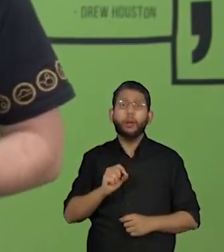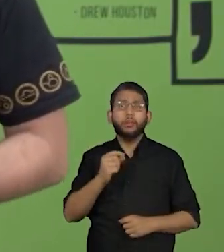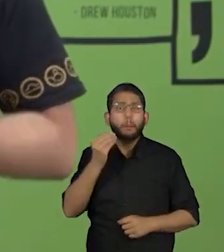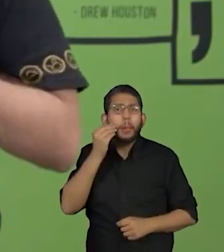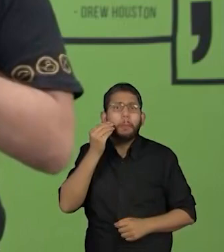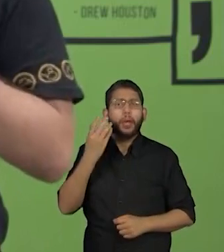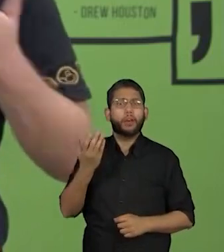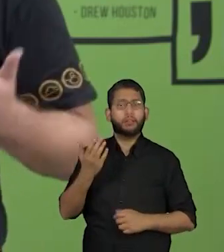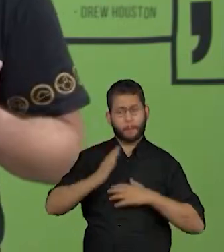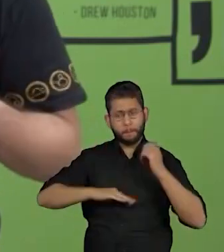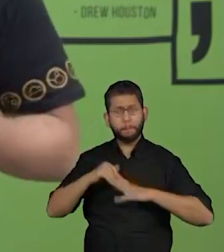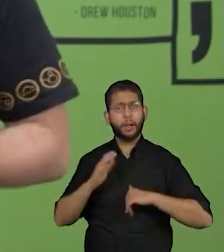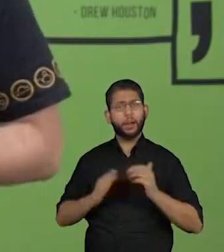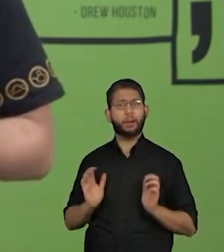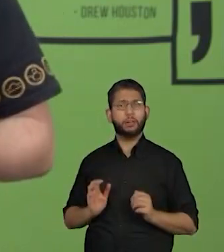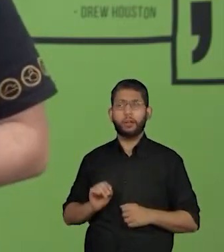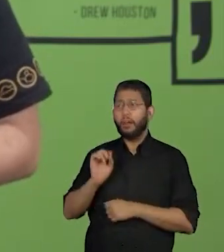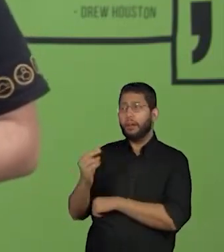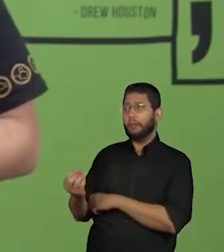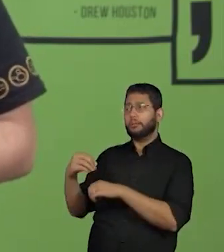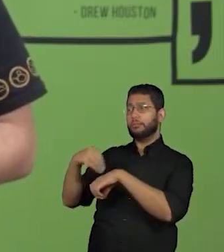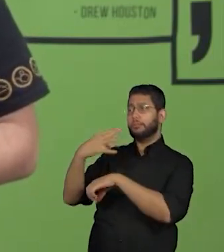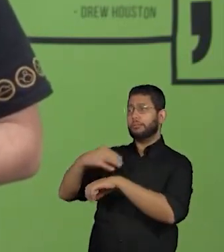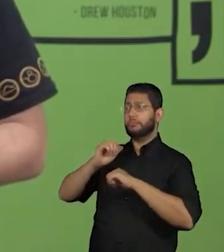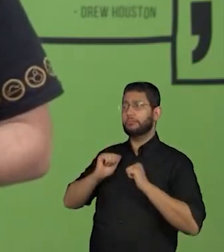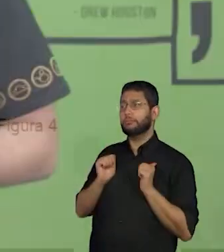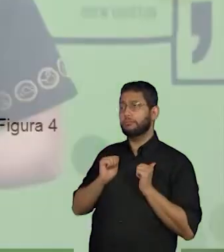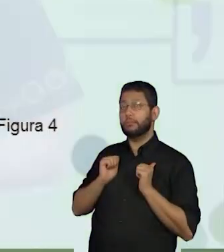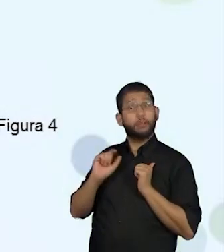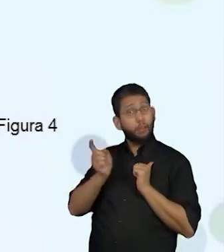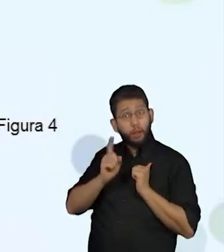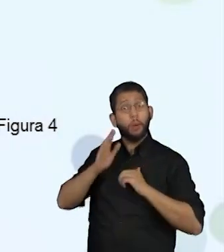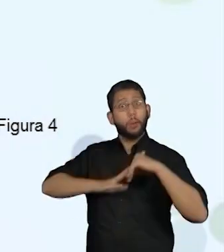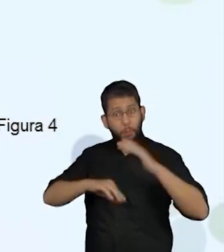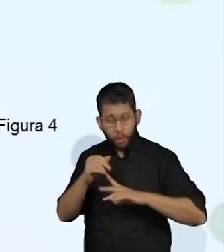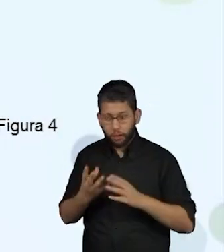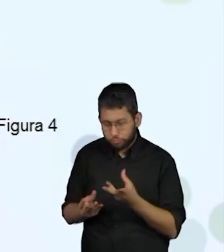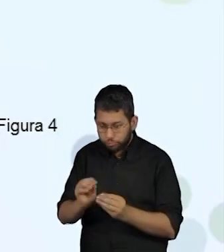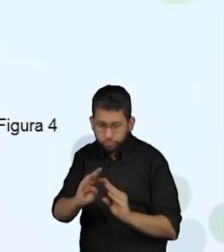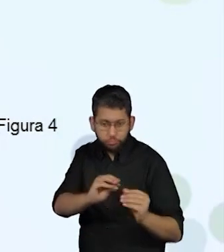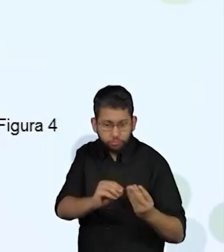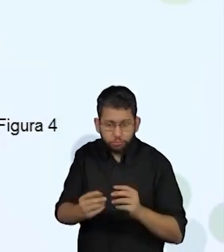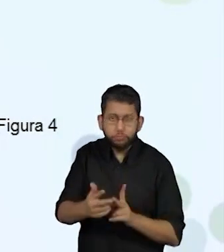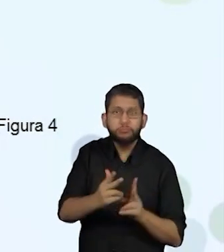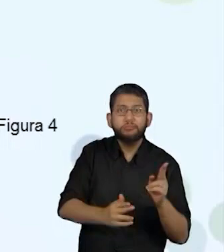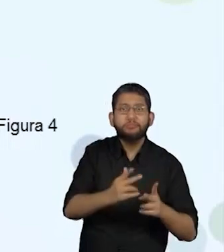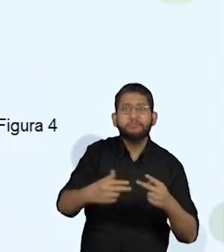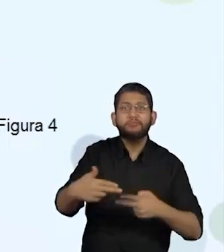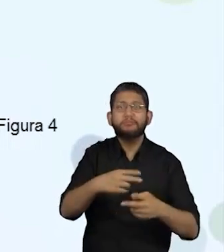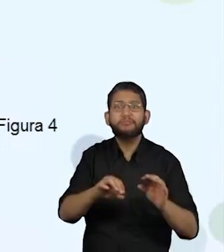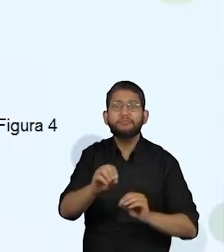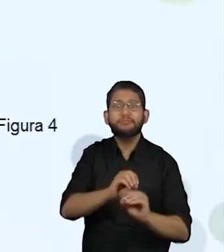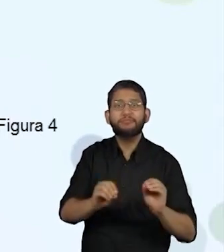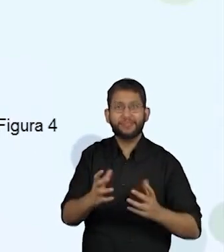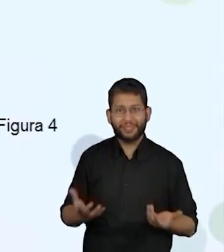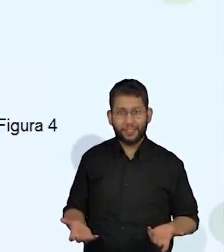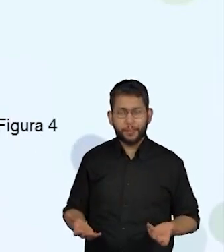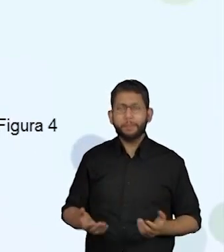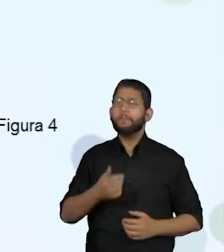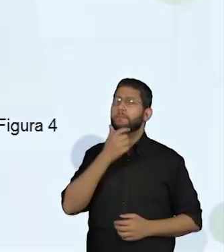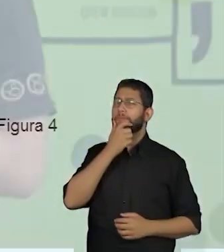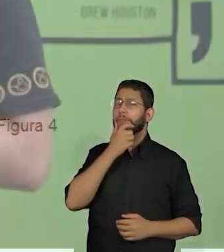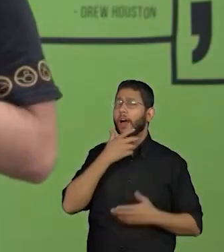massa. Então, tem tudo a ver falarmos de jogos, né, de tabuleiro e pensar também essa questão do continente